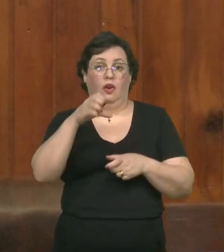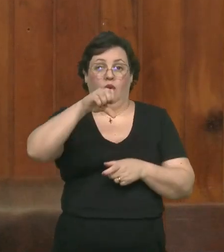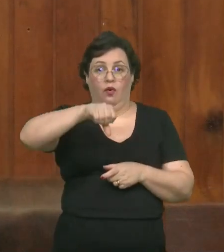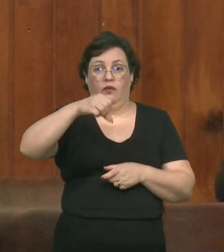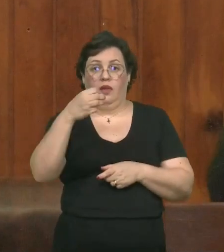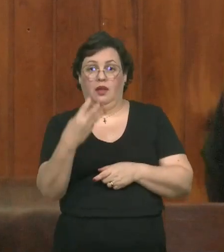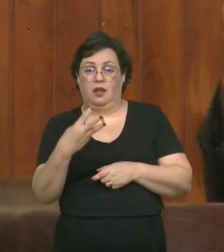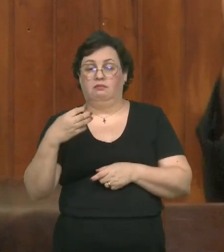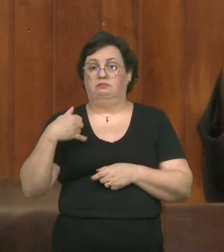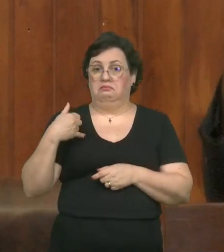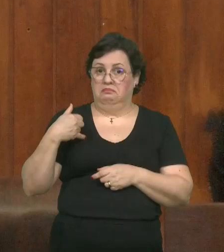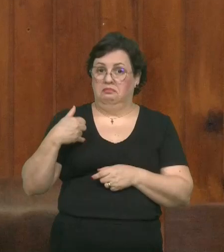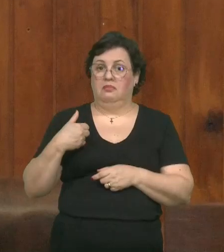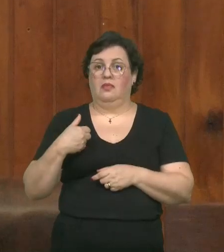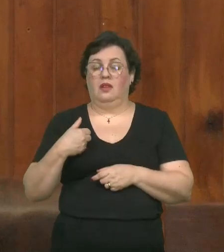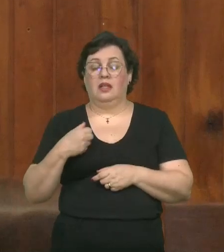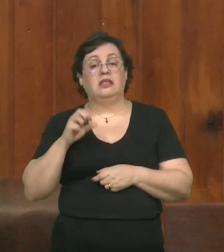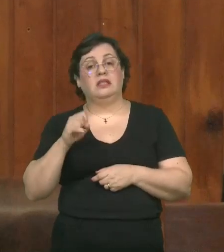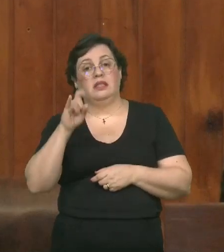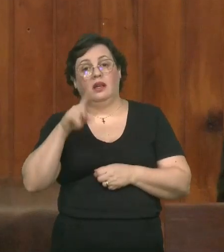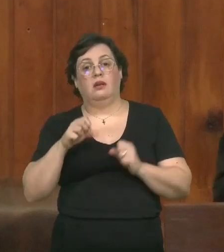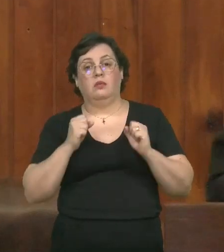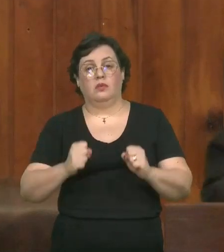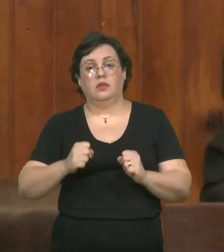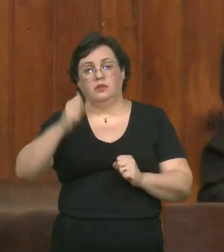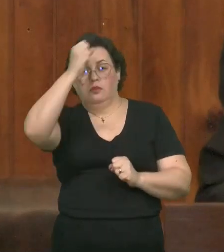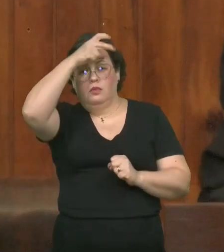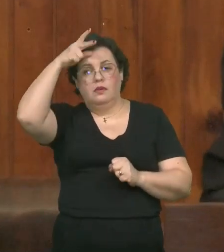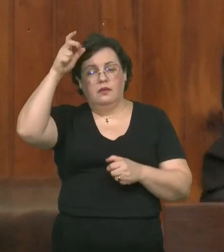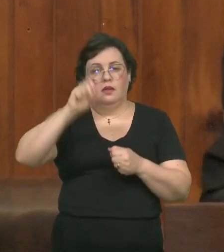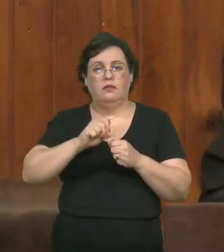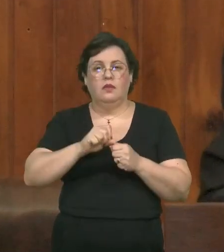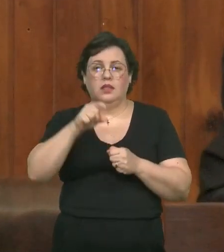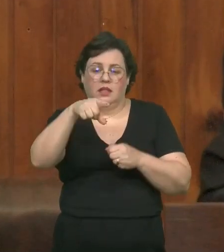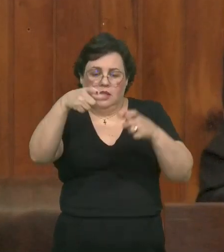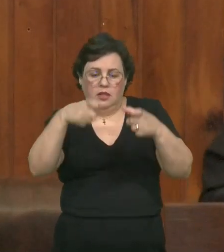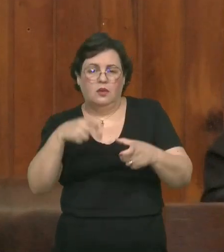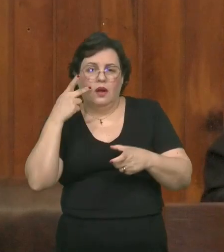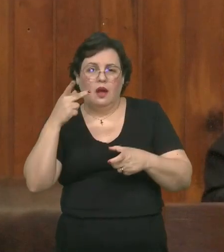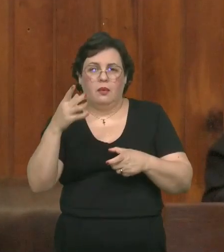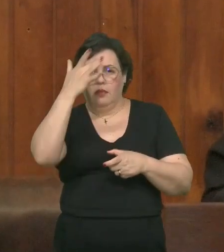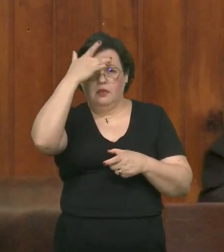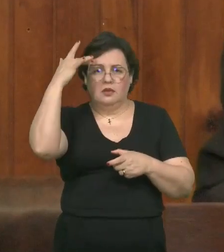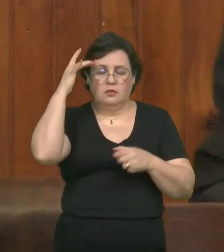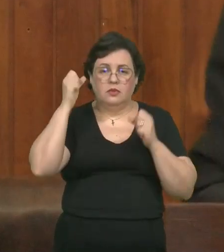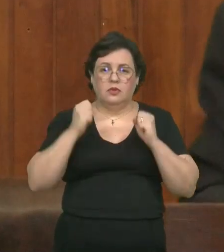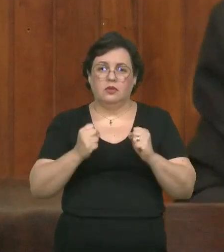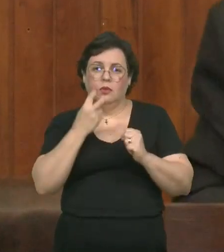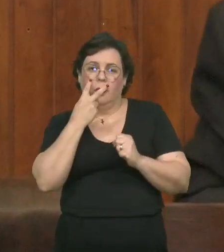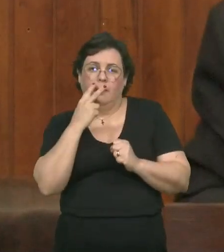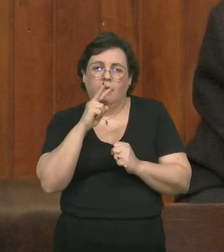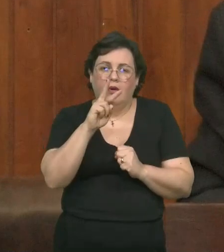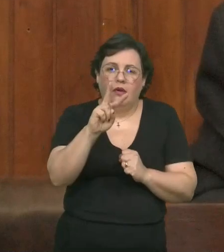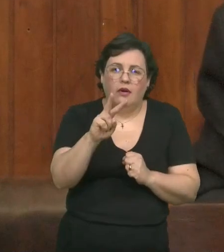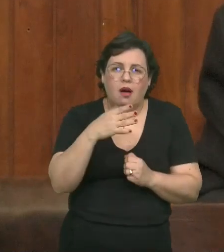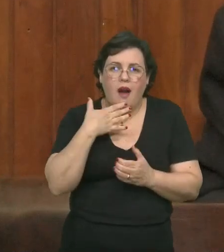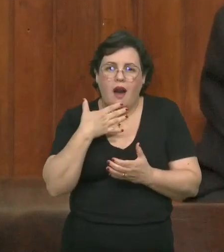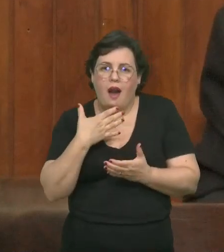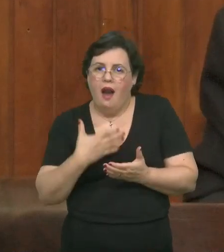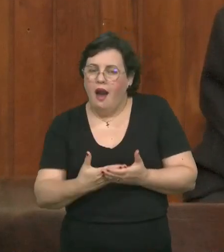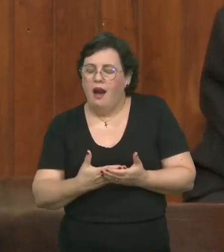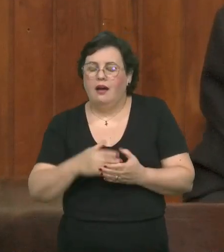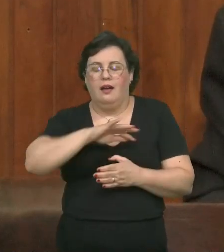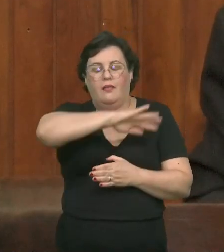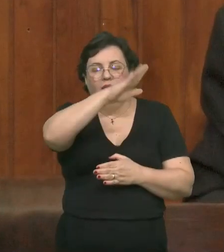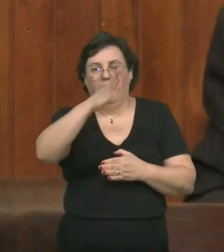anos, a possibilidade do prefeito fazer aí um mirante nessa serra, para que traga mais